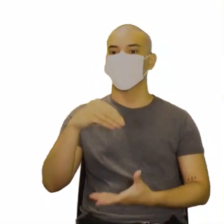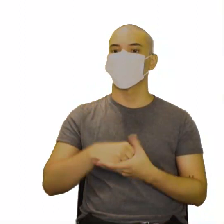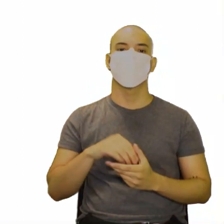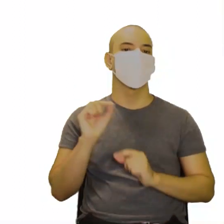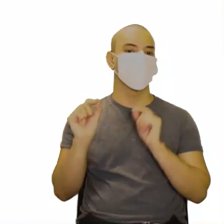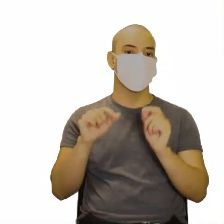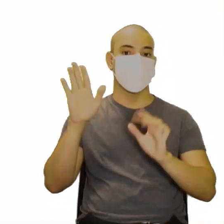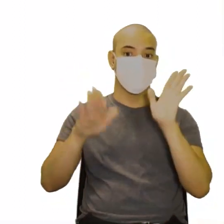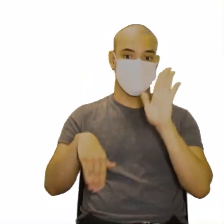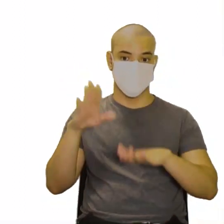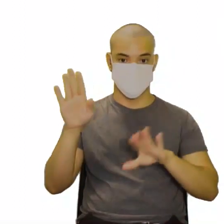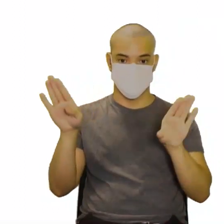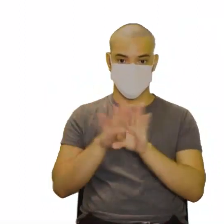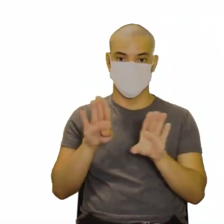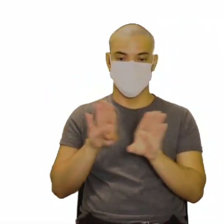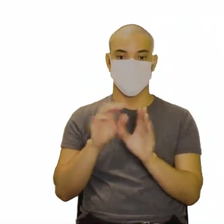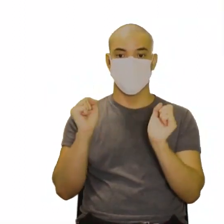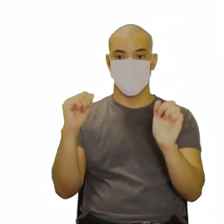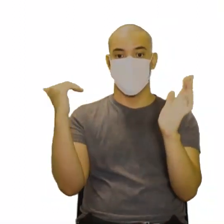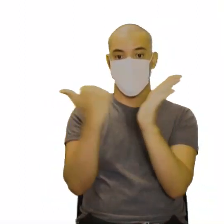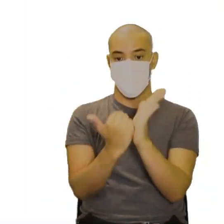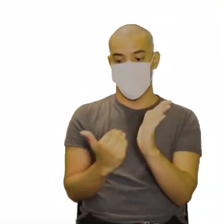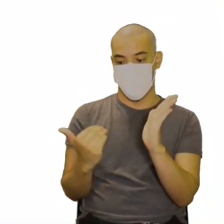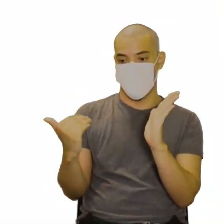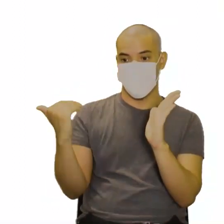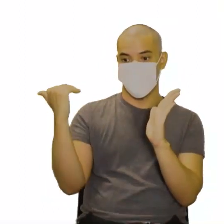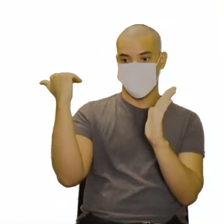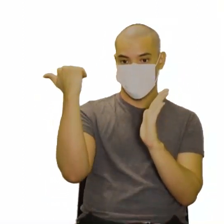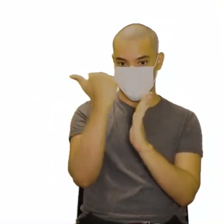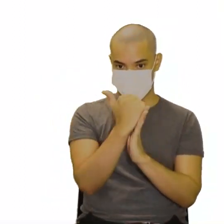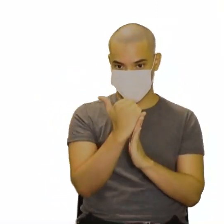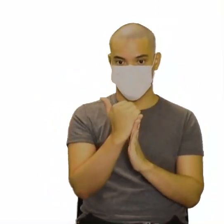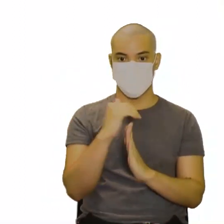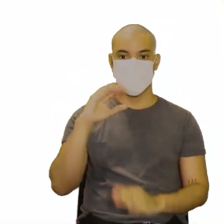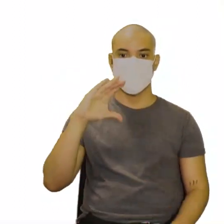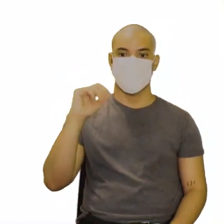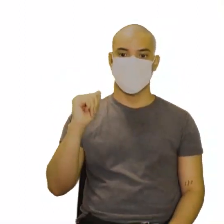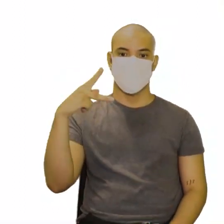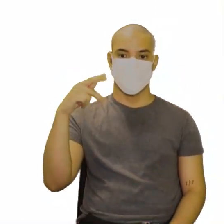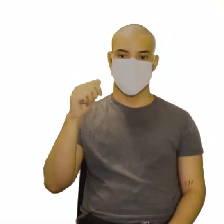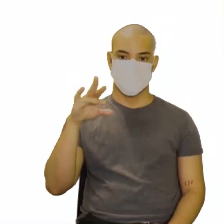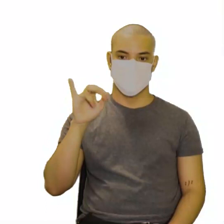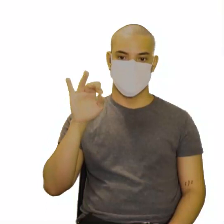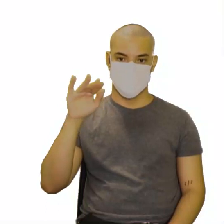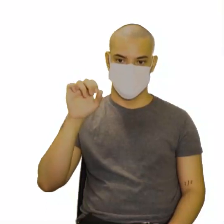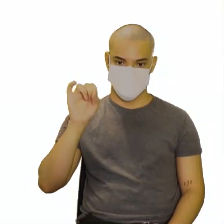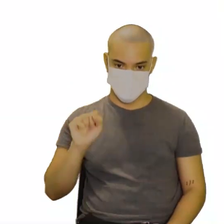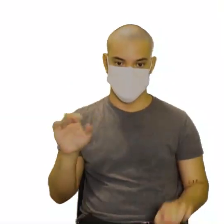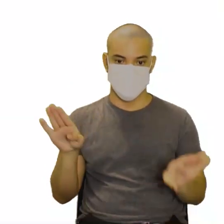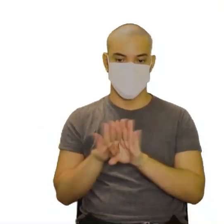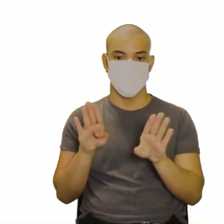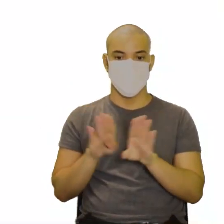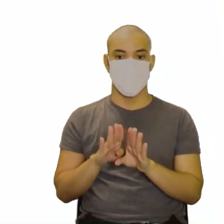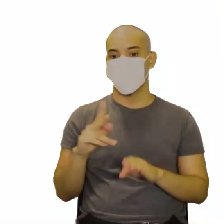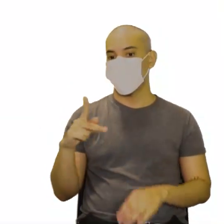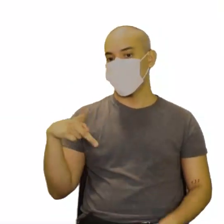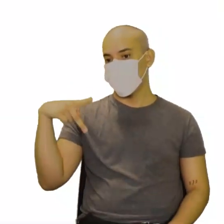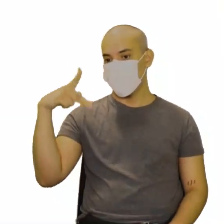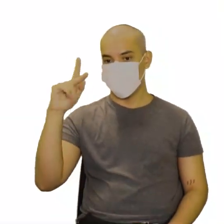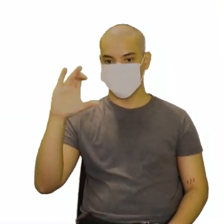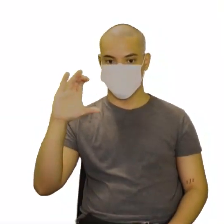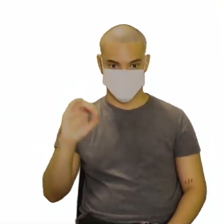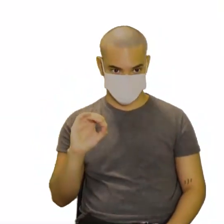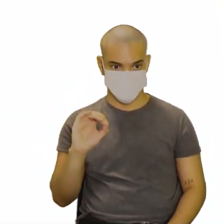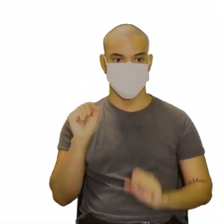aqui, dependendo, ele aumenta, né? A capacitância é um fator K. Então aqui nós podemos relacionar esse